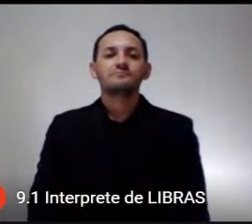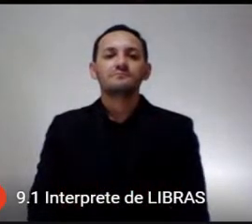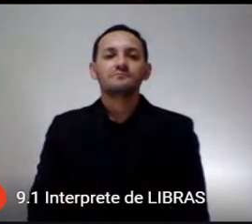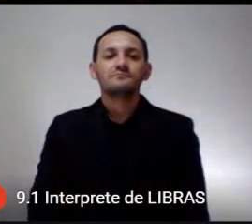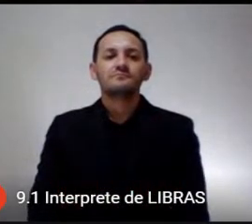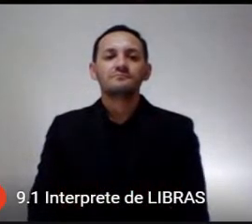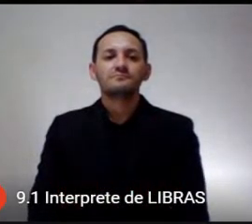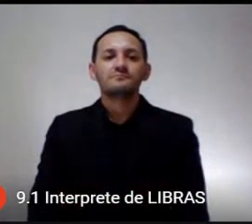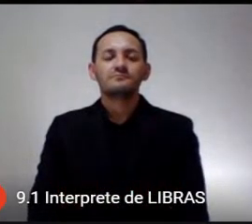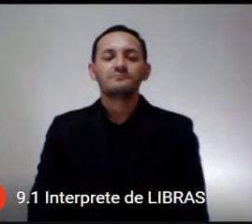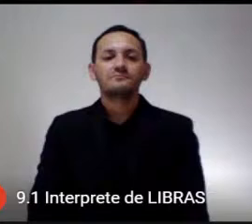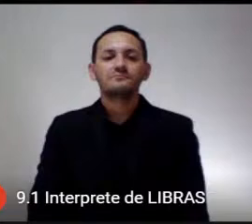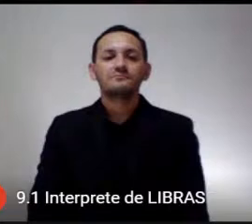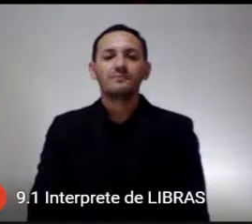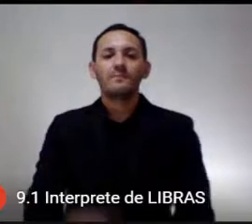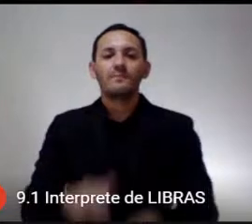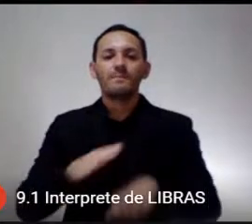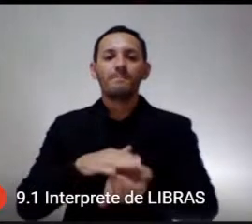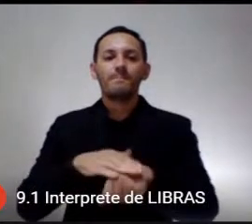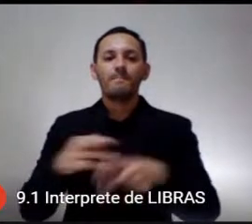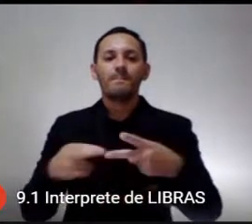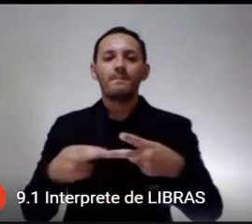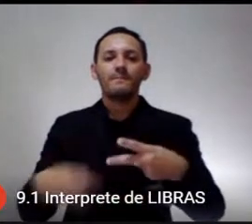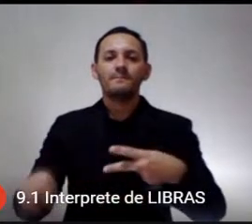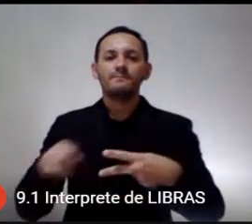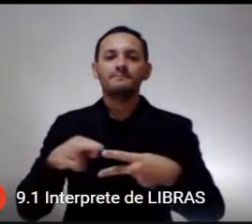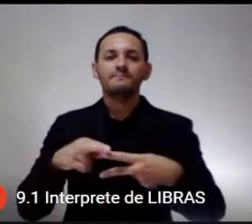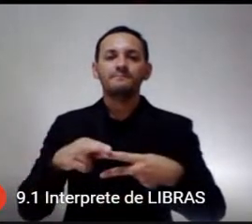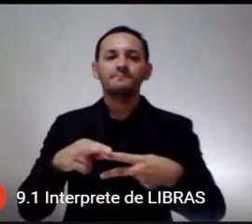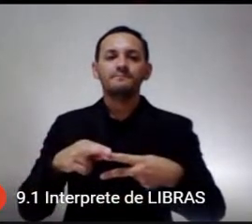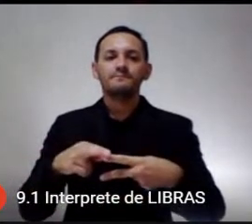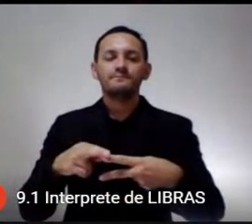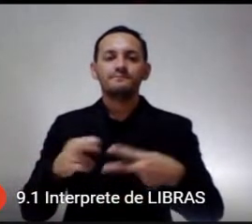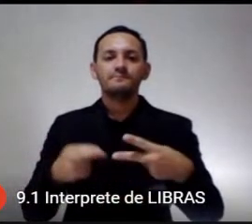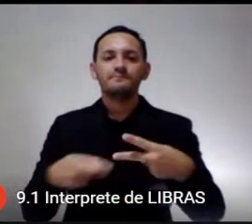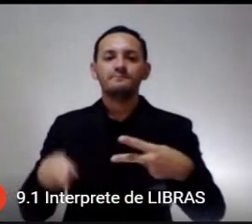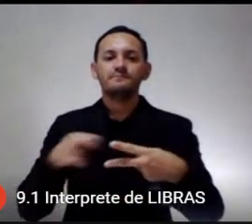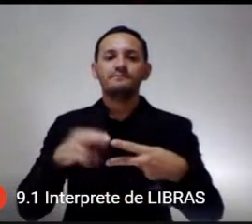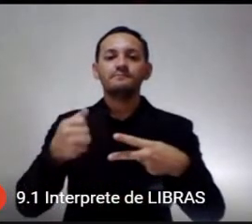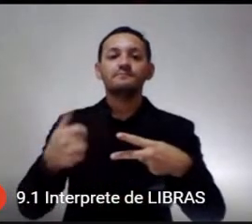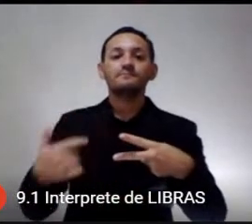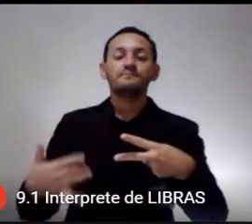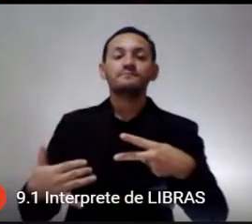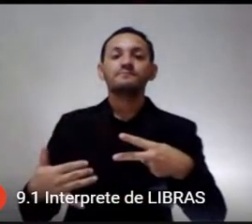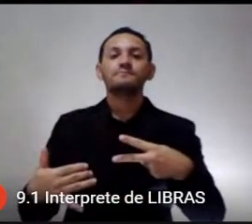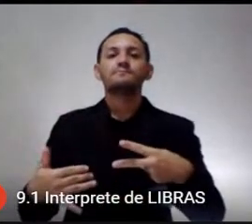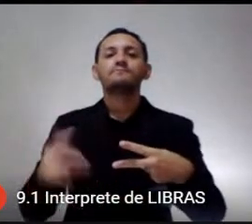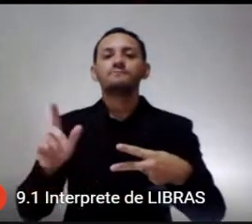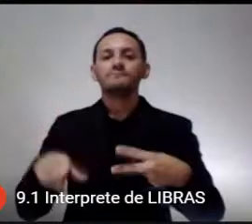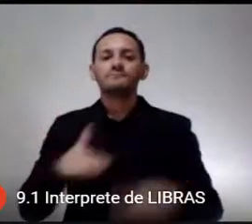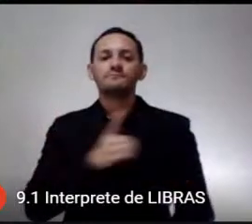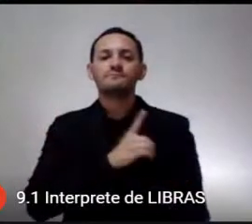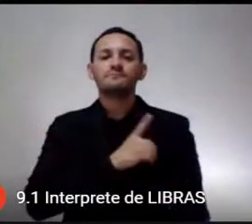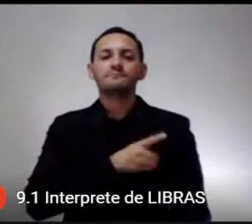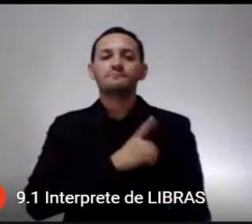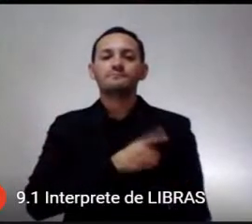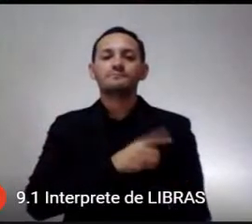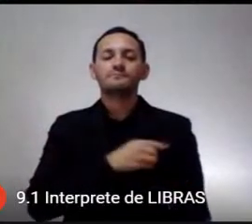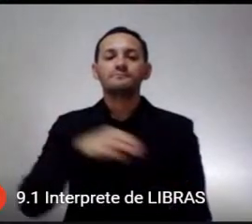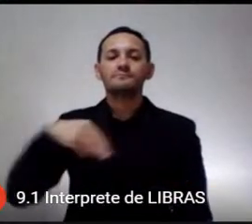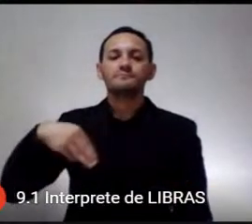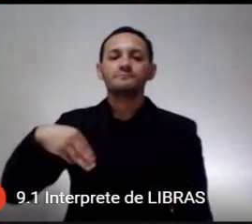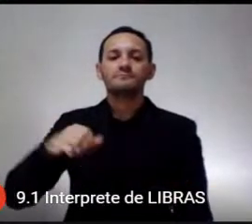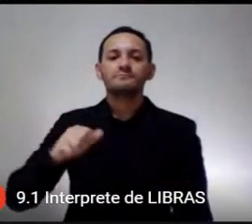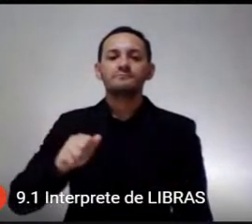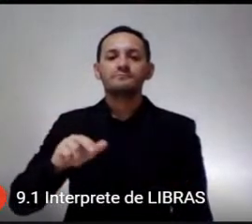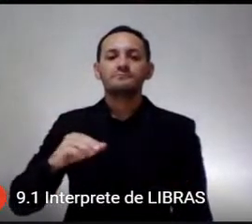Da relatoria do... Aqui não está o relator? Desembargador Marco Vilas Boas. Então, com a palavra, ministro